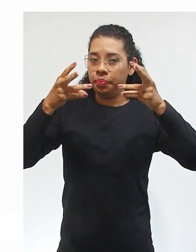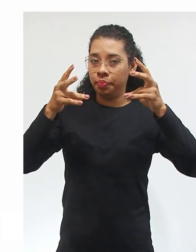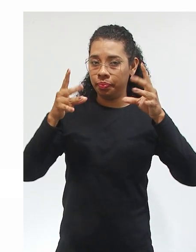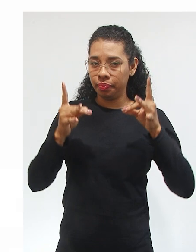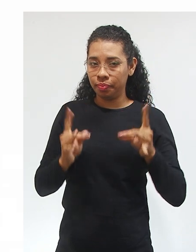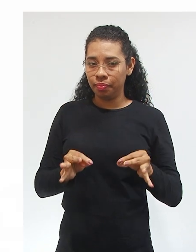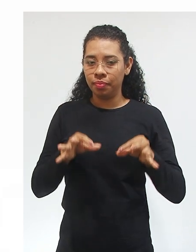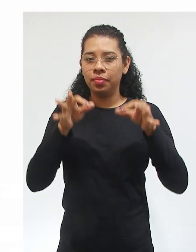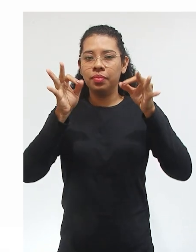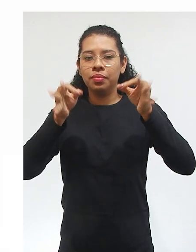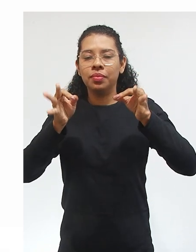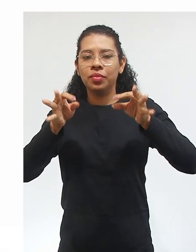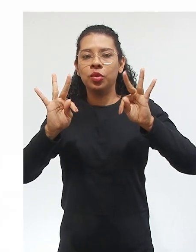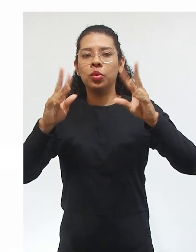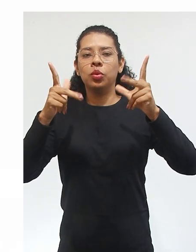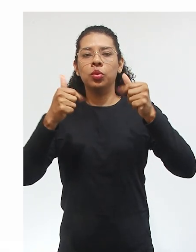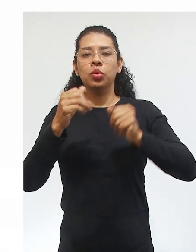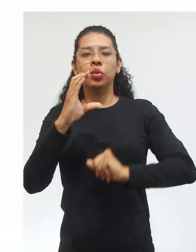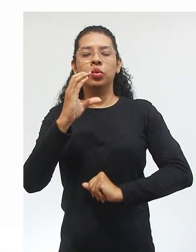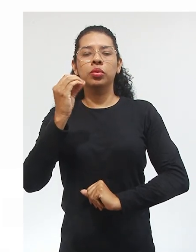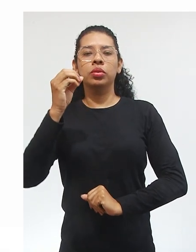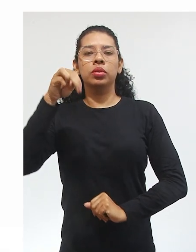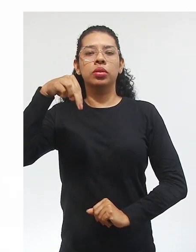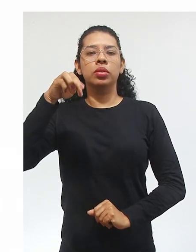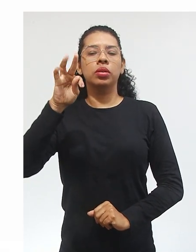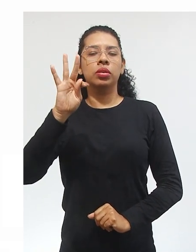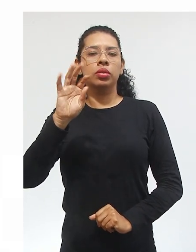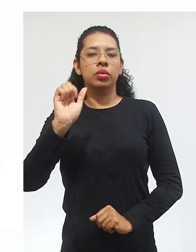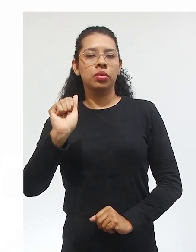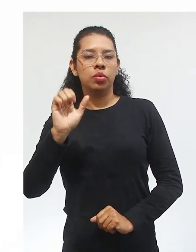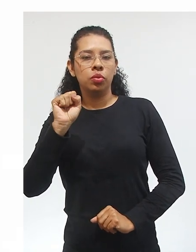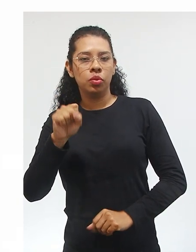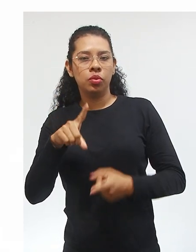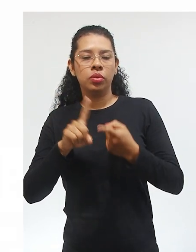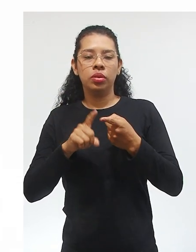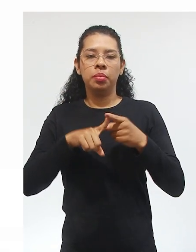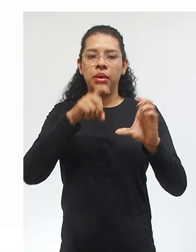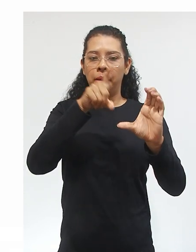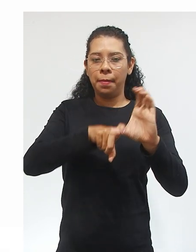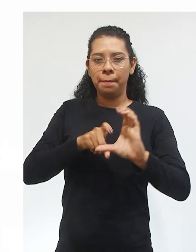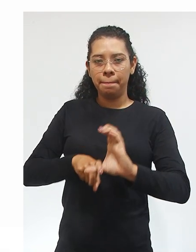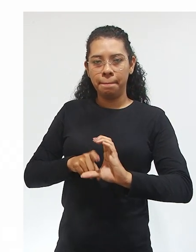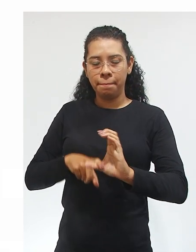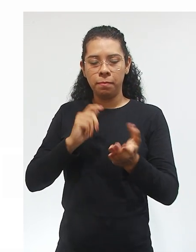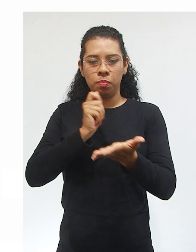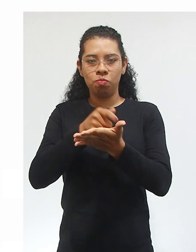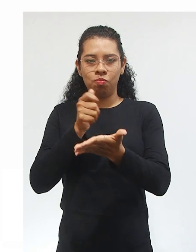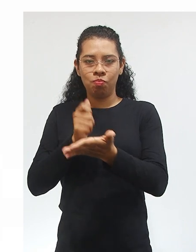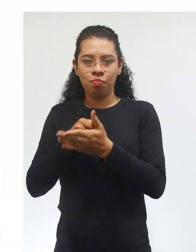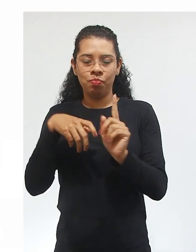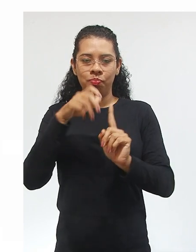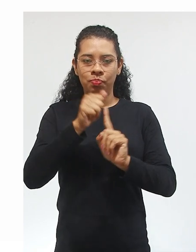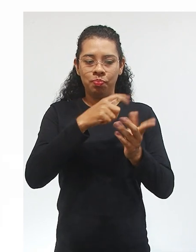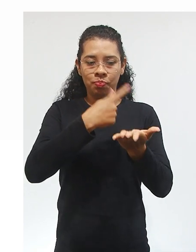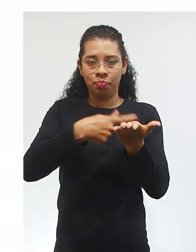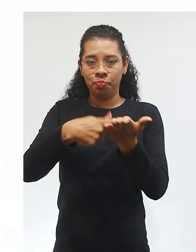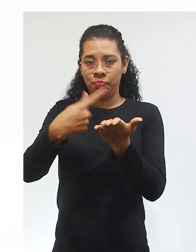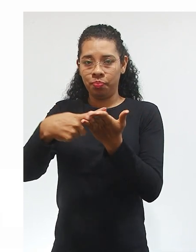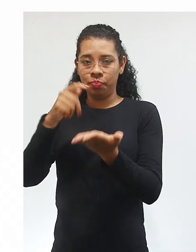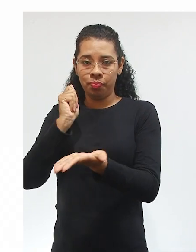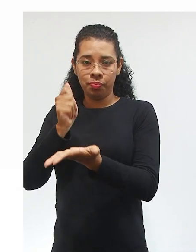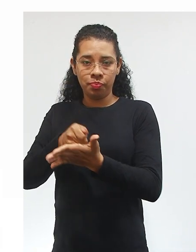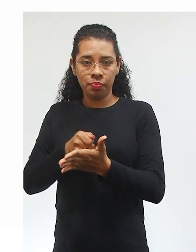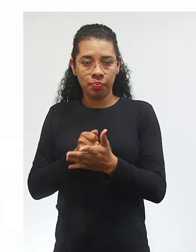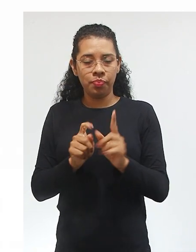o nome dele já diz tudo, são as contas lá que envolvem as duplicatas e compras a prazo, ok? Só que ele